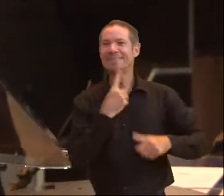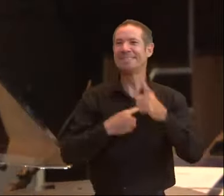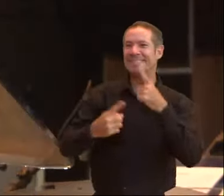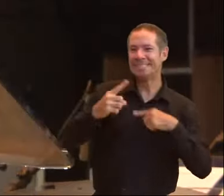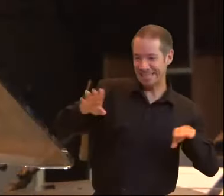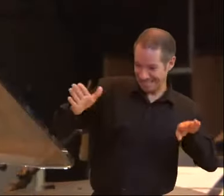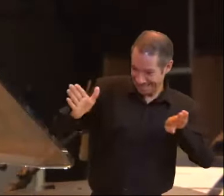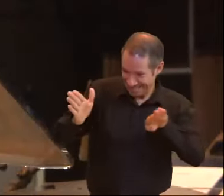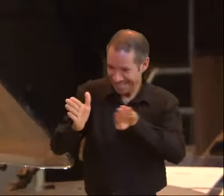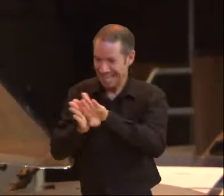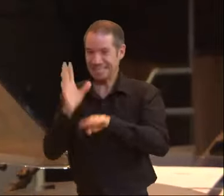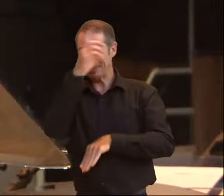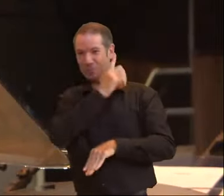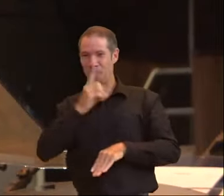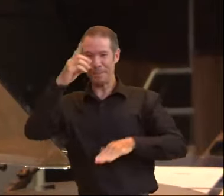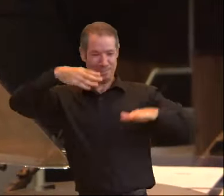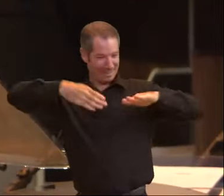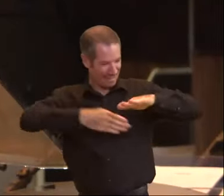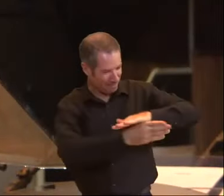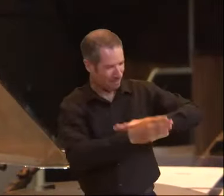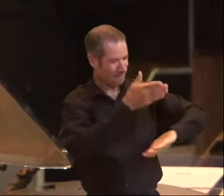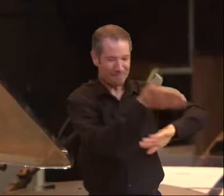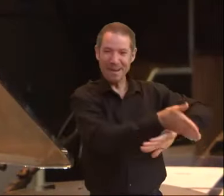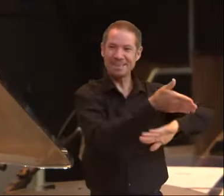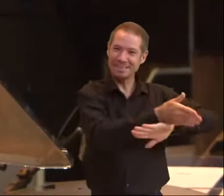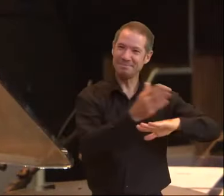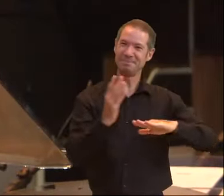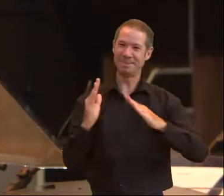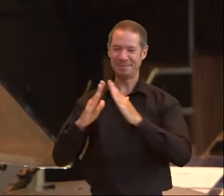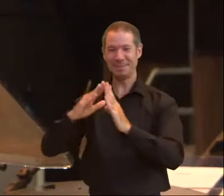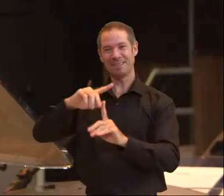chegasse o domingo para mim estar lá na igreja.